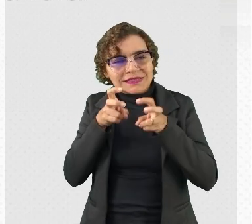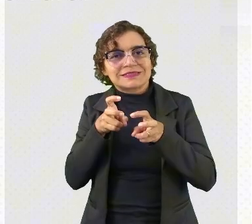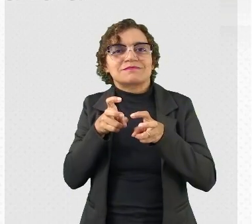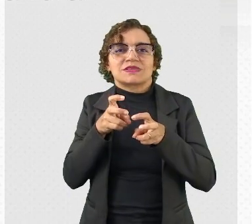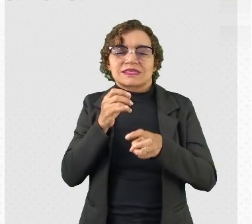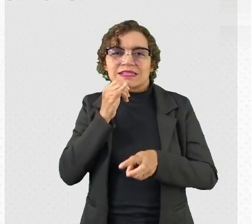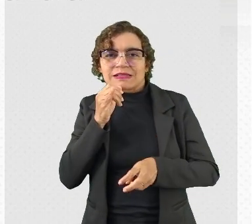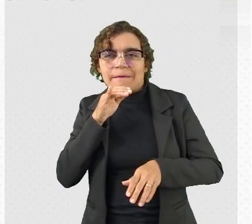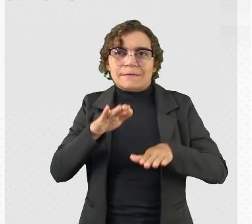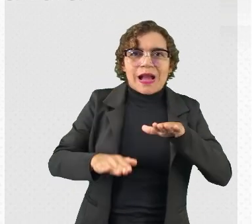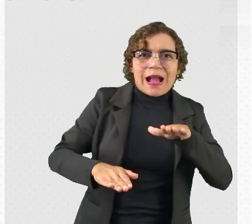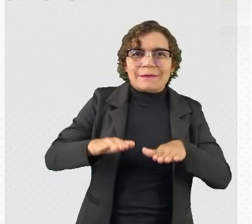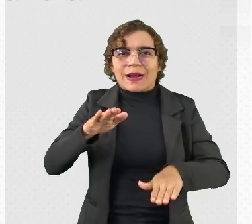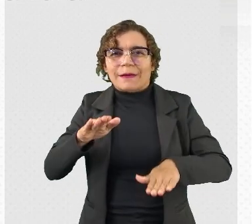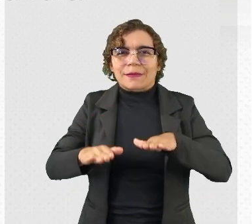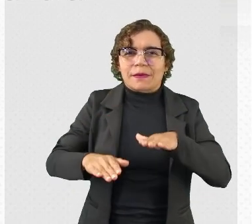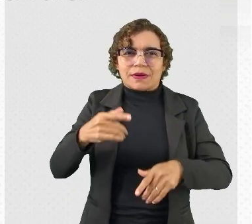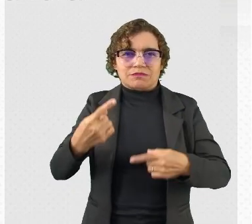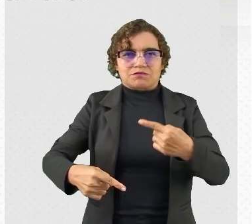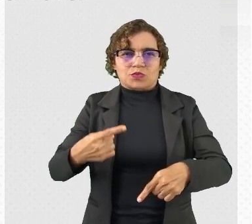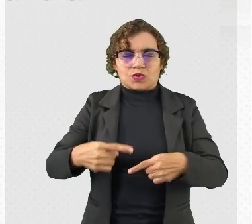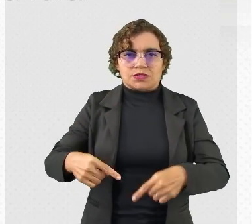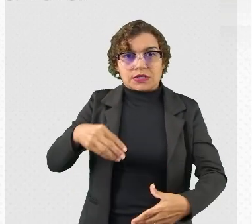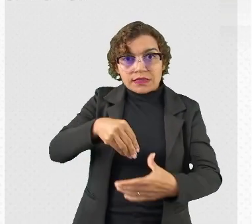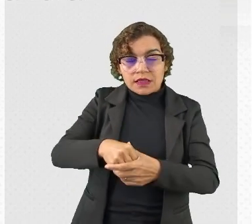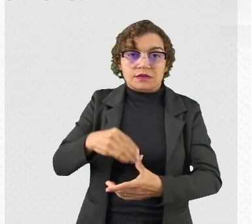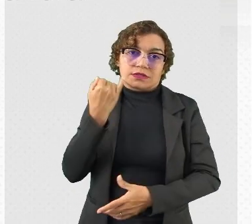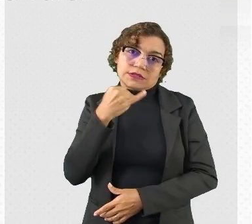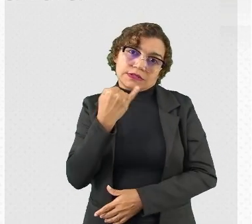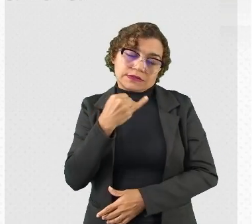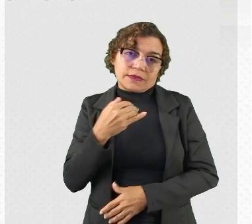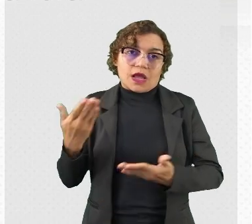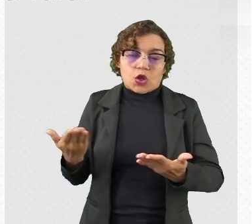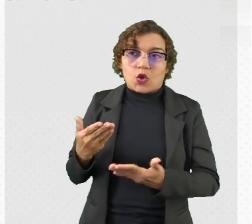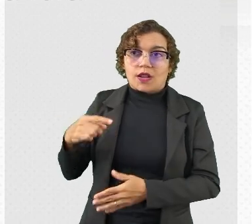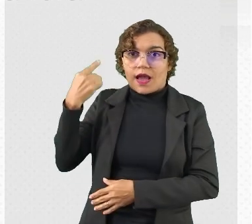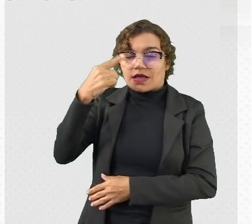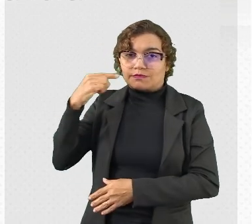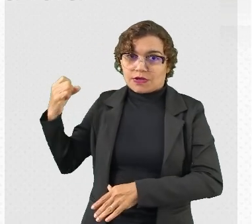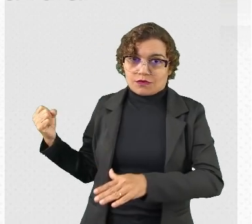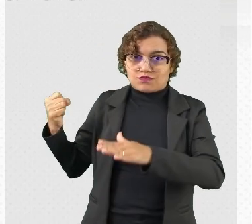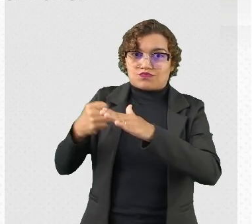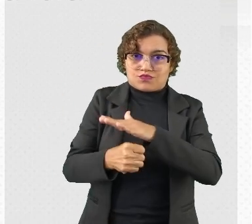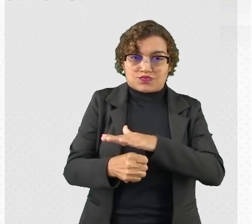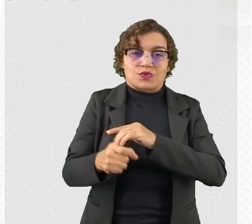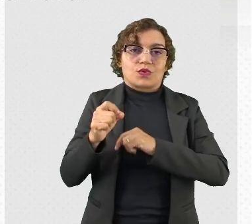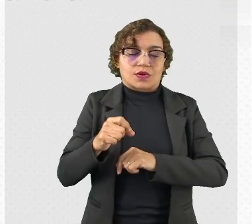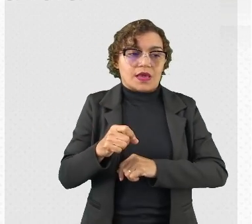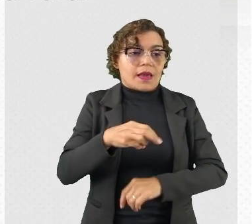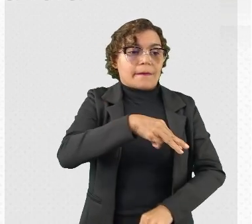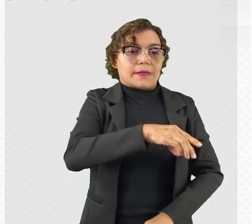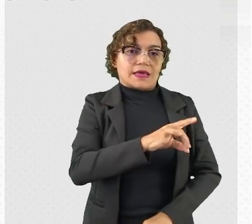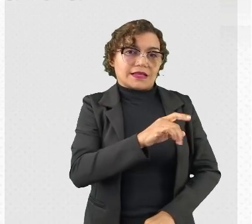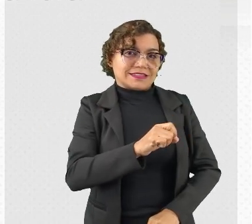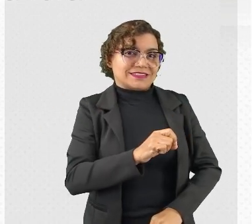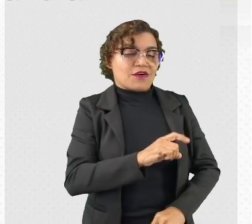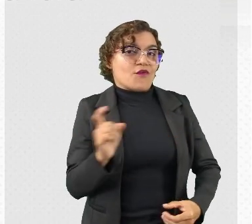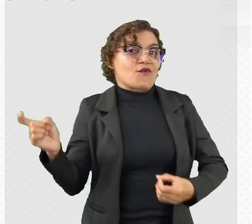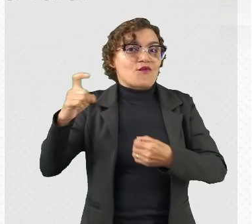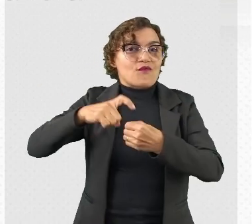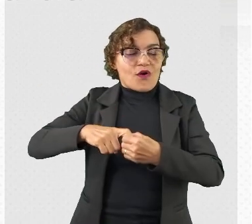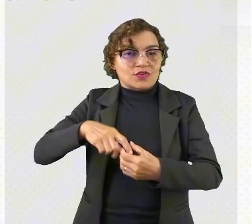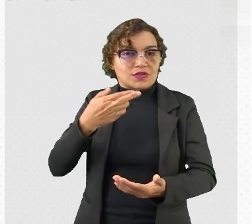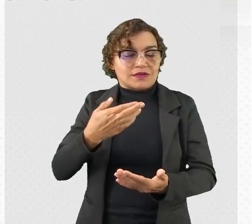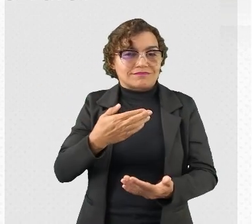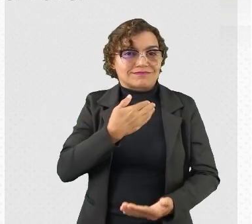essa instabilidade política na Itália. Agora, com a intervenção da Espanha, o Médici é colocado novamente no governo e derruba